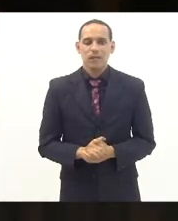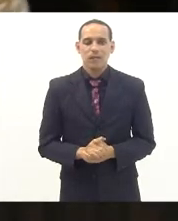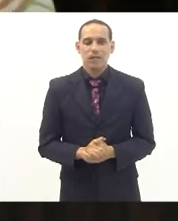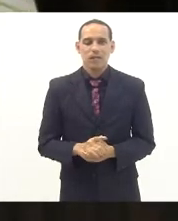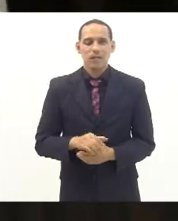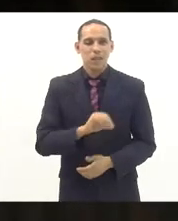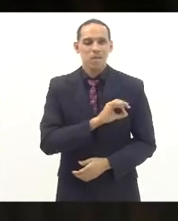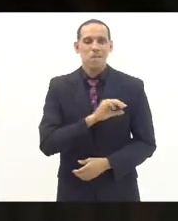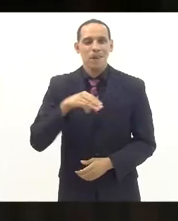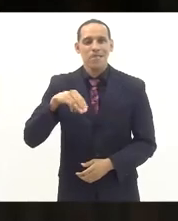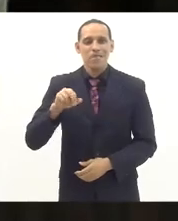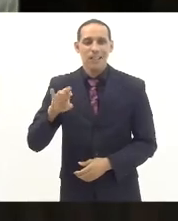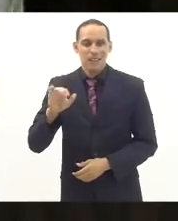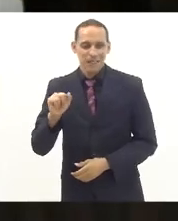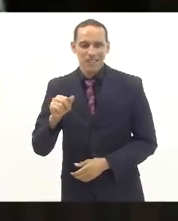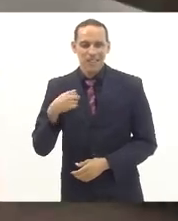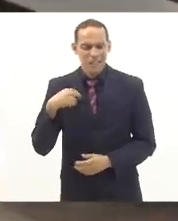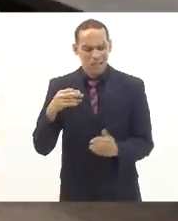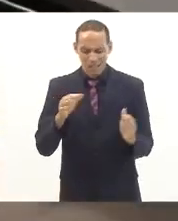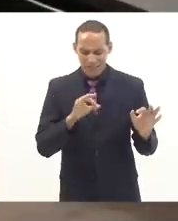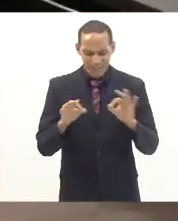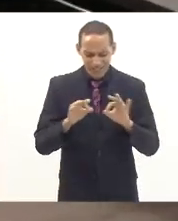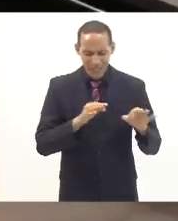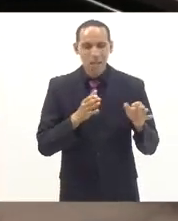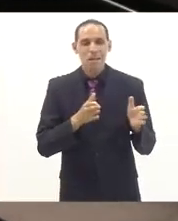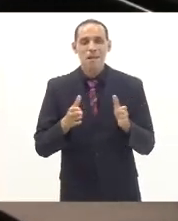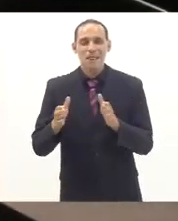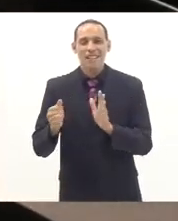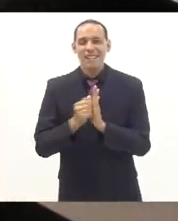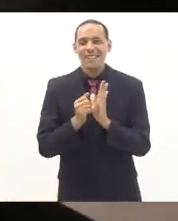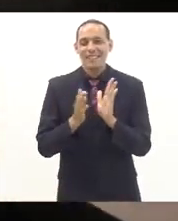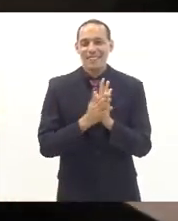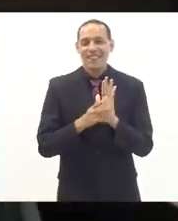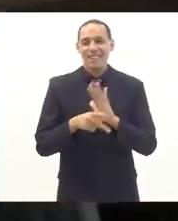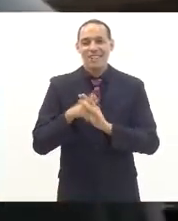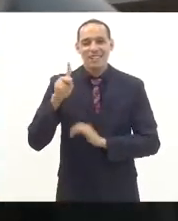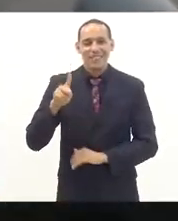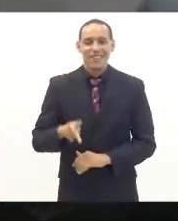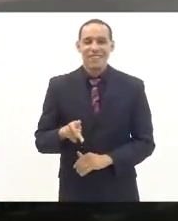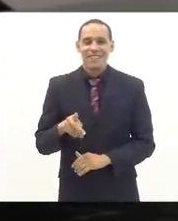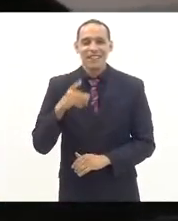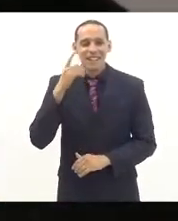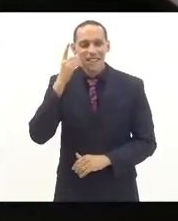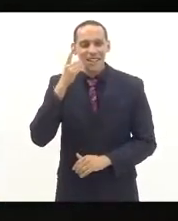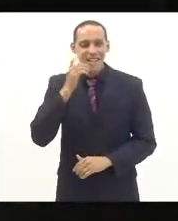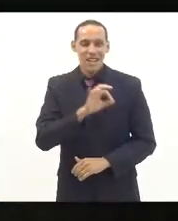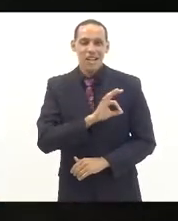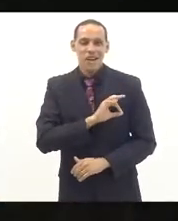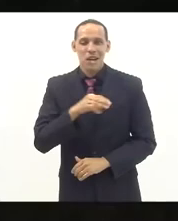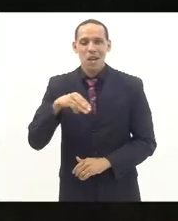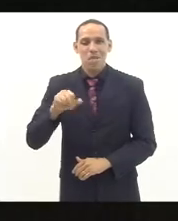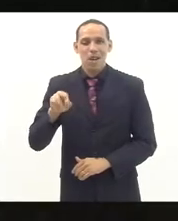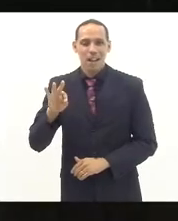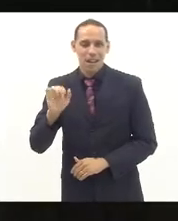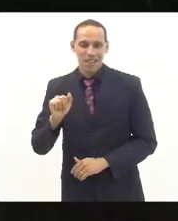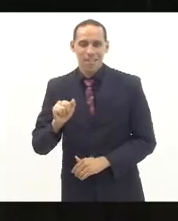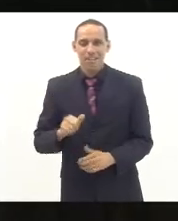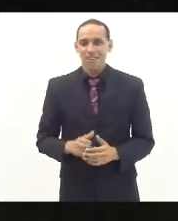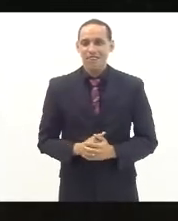oi Marta Rocha isso mesmo mas eu tô aqui me organizando nas lotações do presidente deputada Martha Rocha